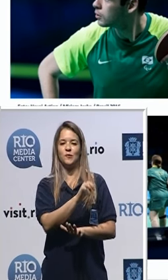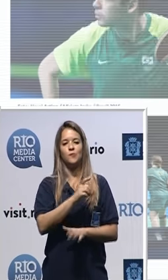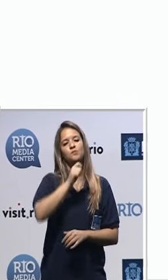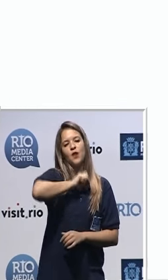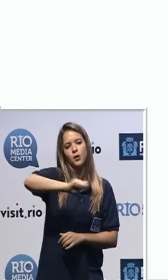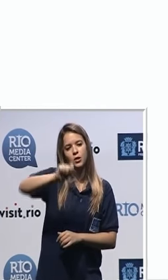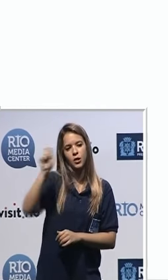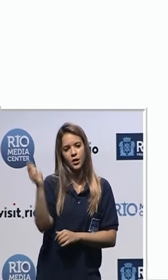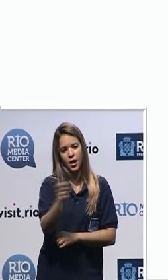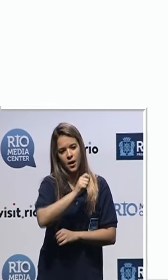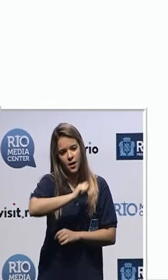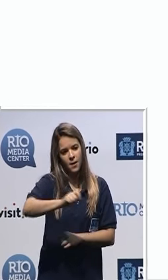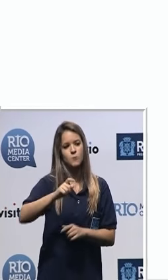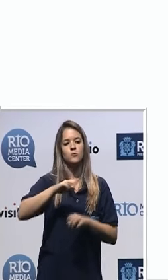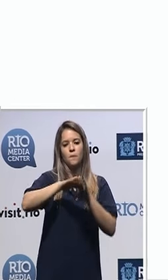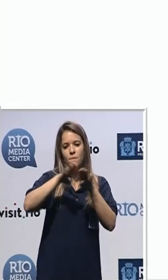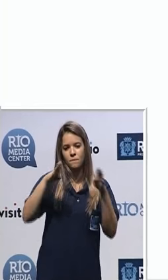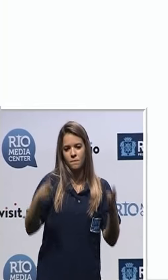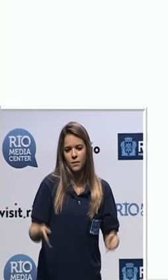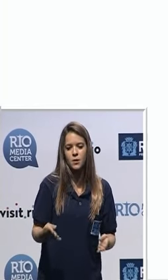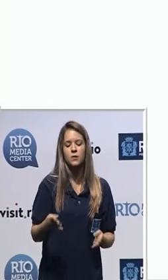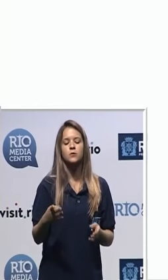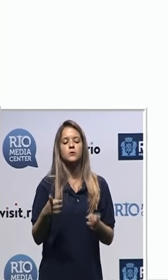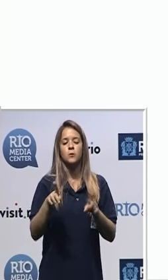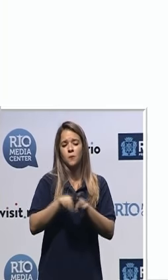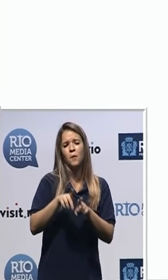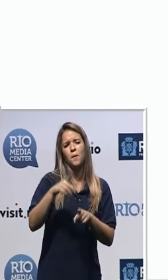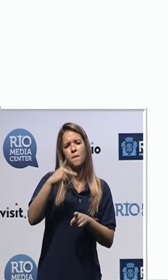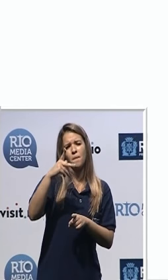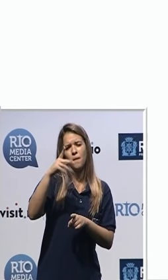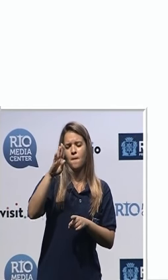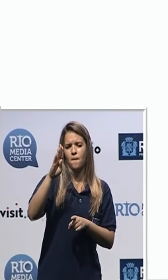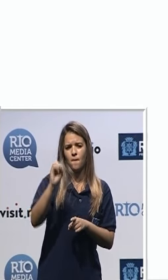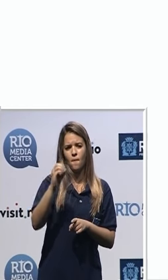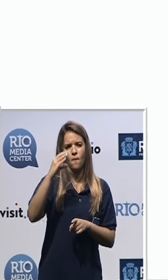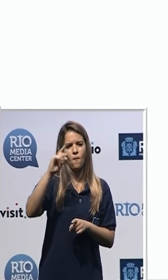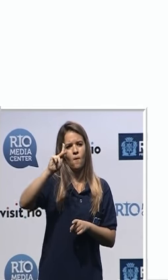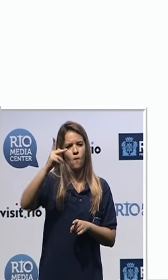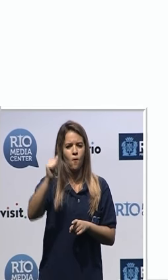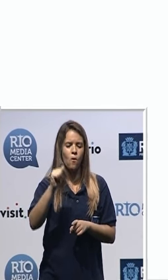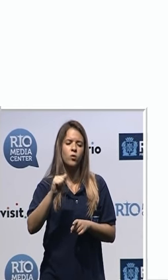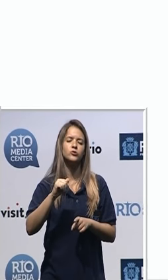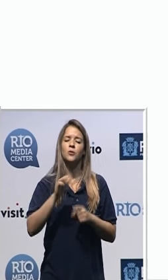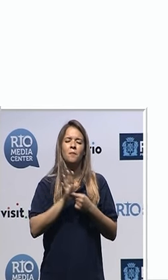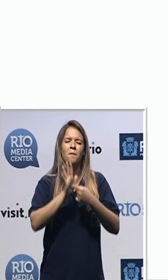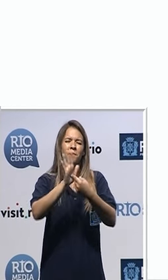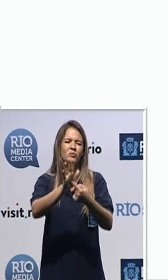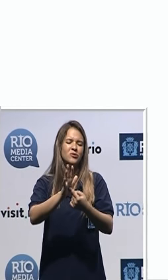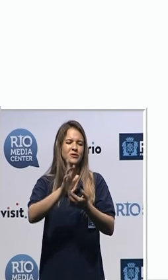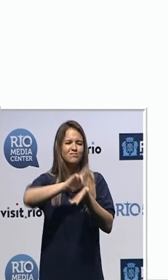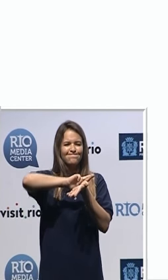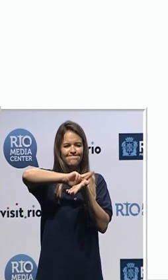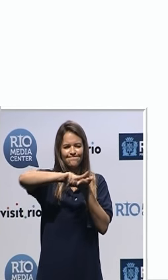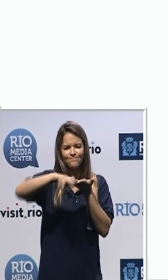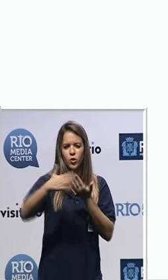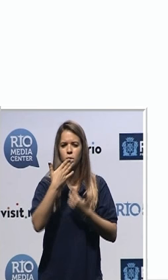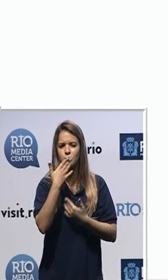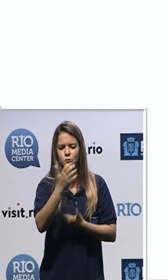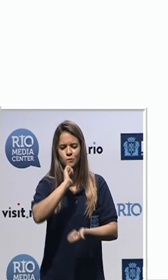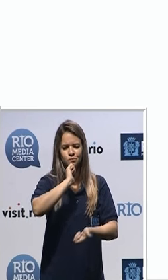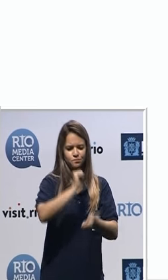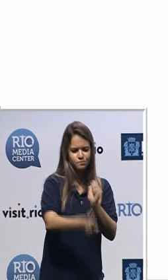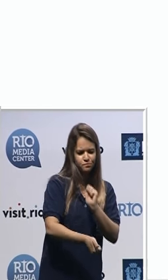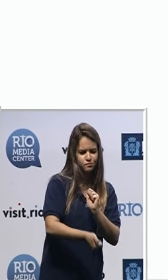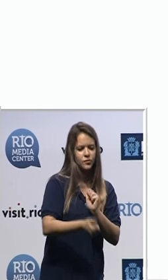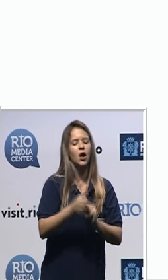mesa, na bocha e todas as modalidades que o ciclismo de estrada, conquistamos uma prata e